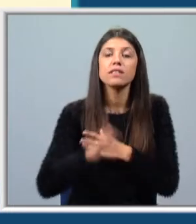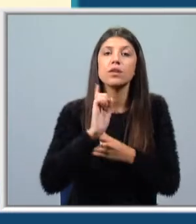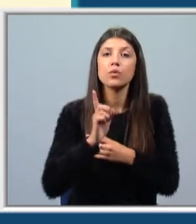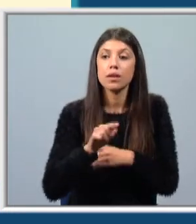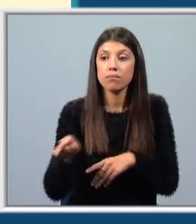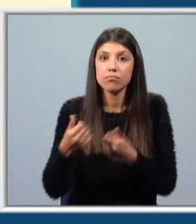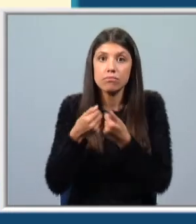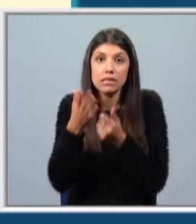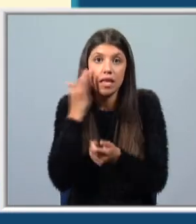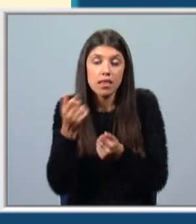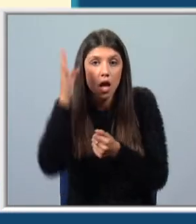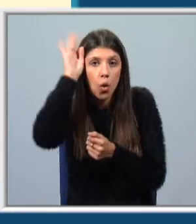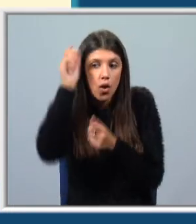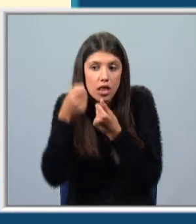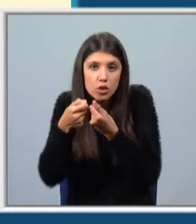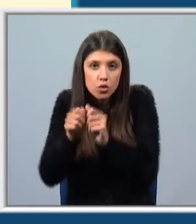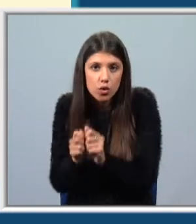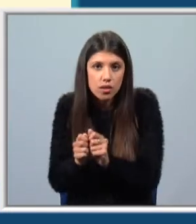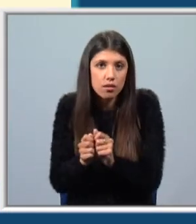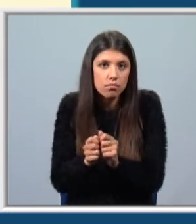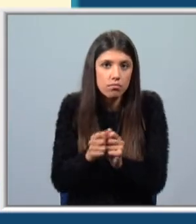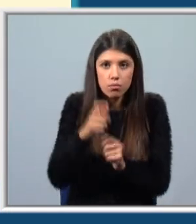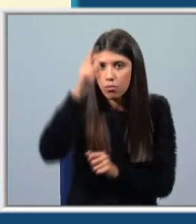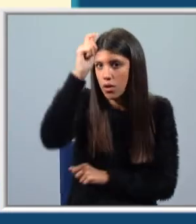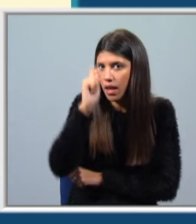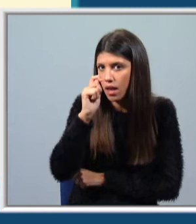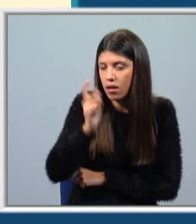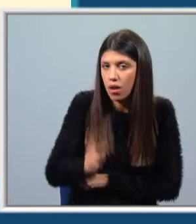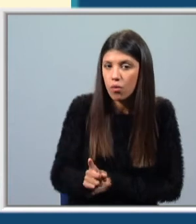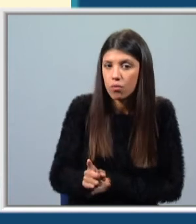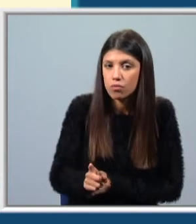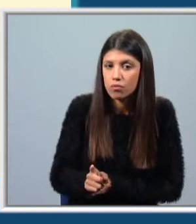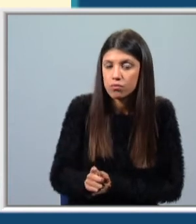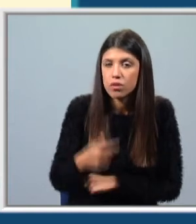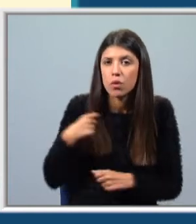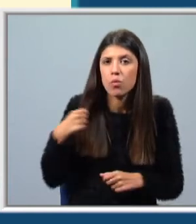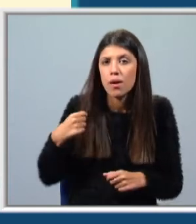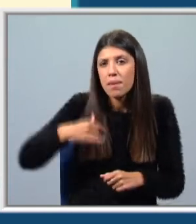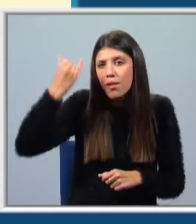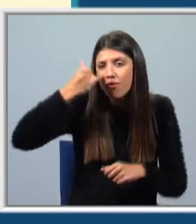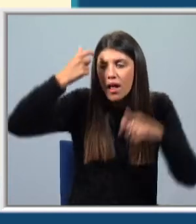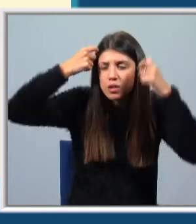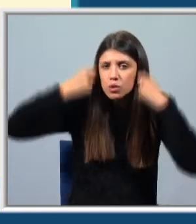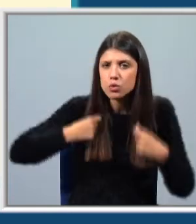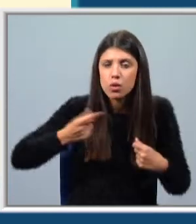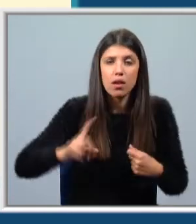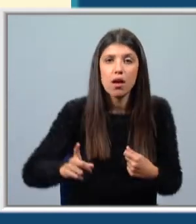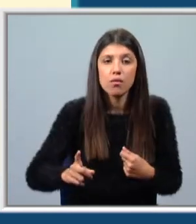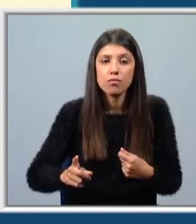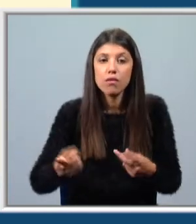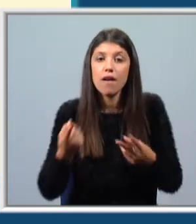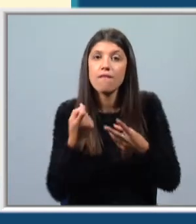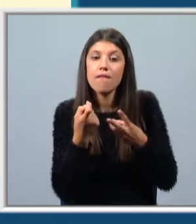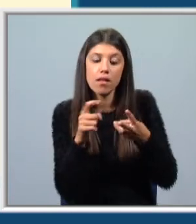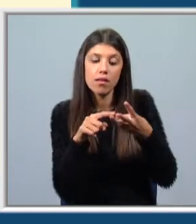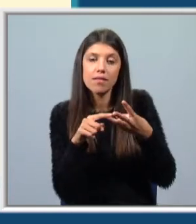de burro? Um boné? Não? Então, uma peruca? Também não? Então só nos sobra